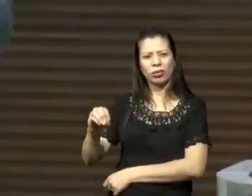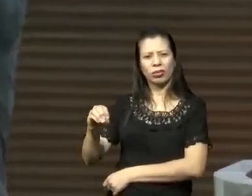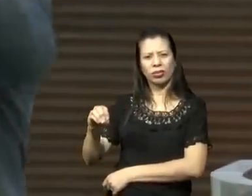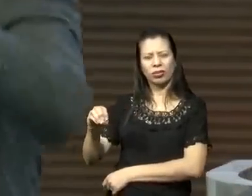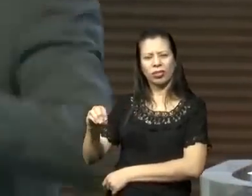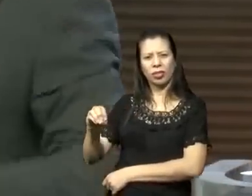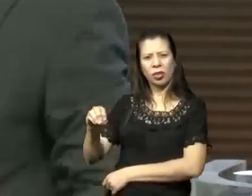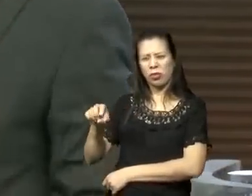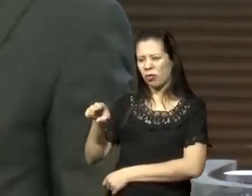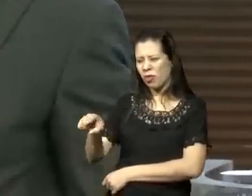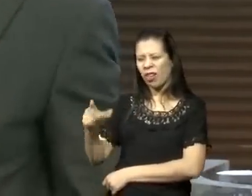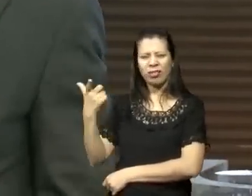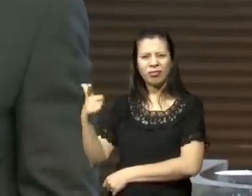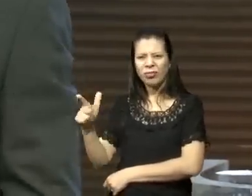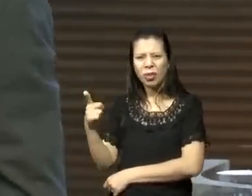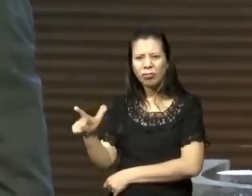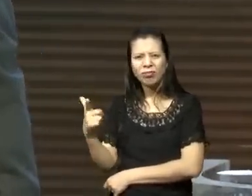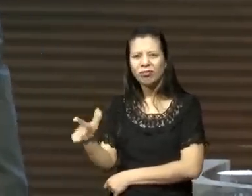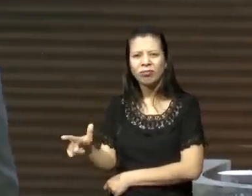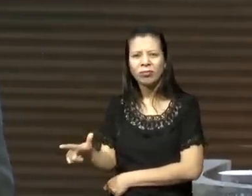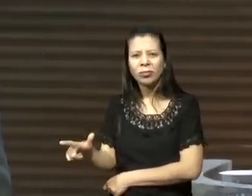é um você é um bastardo